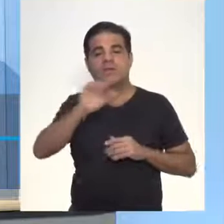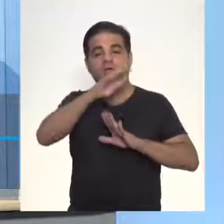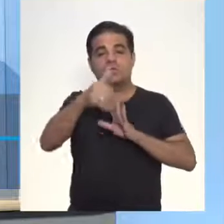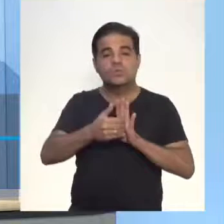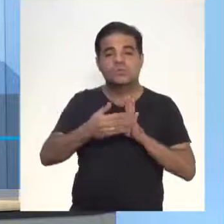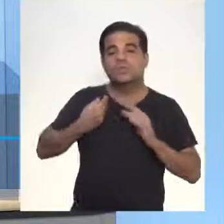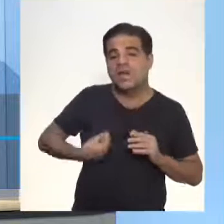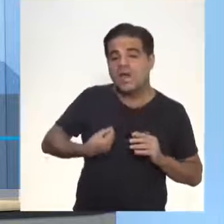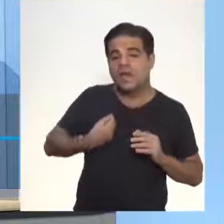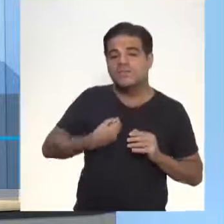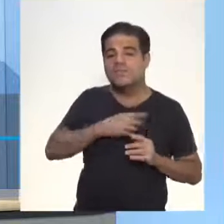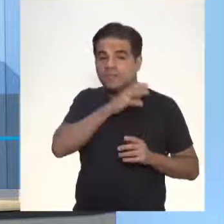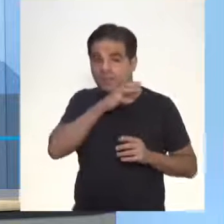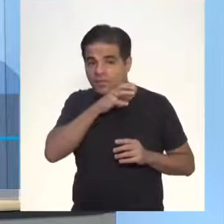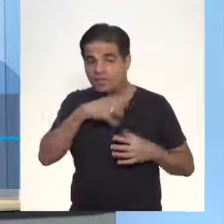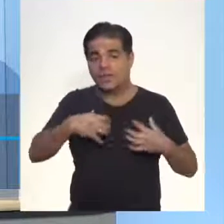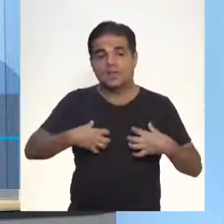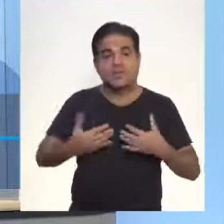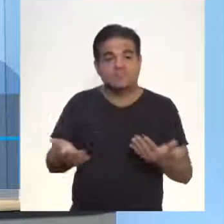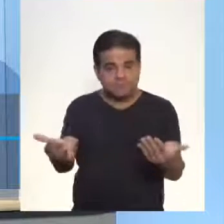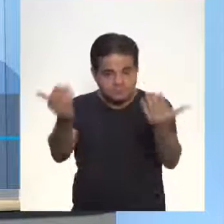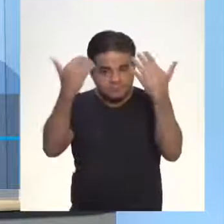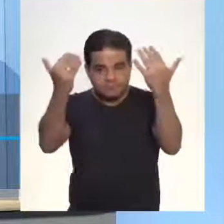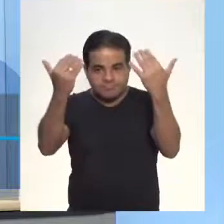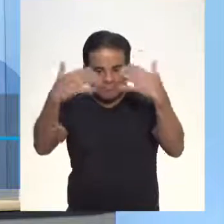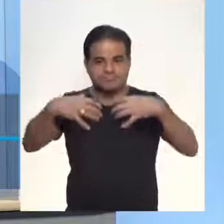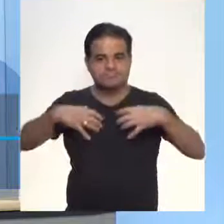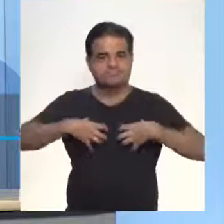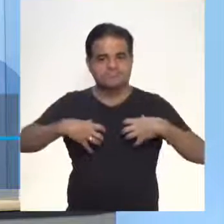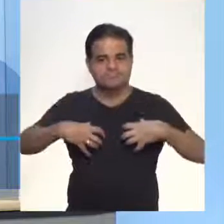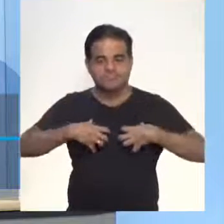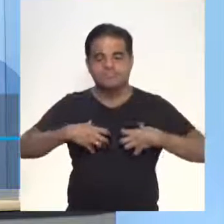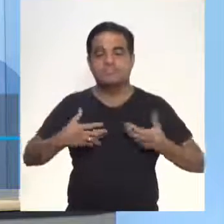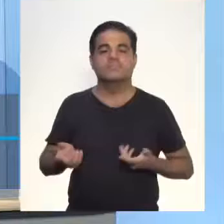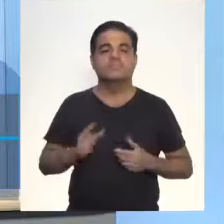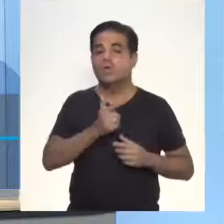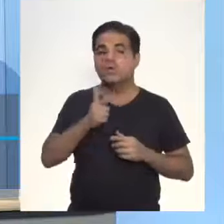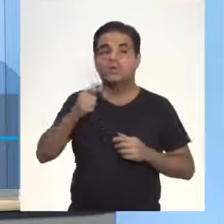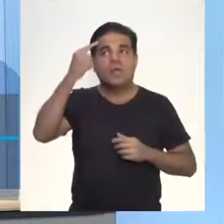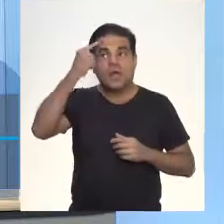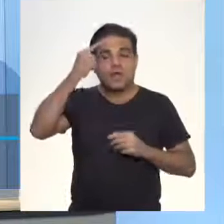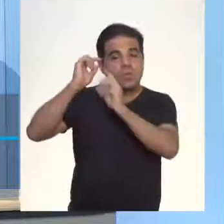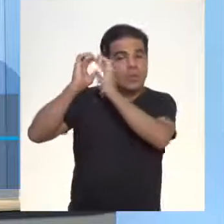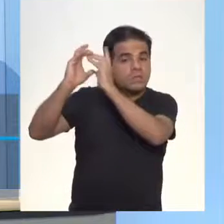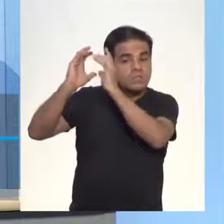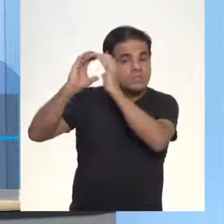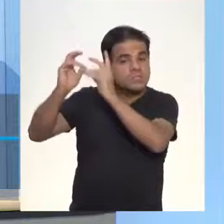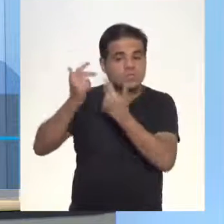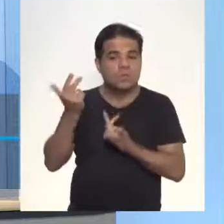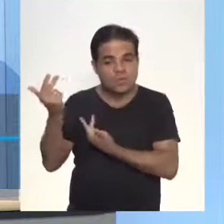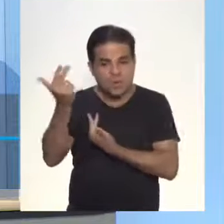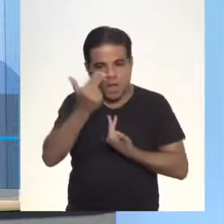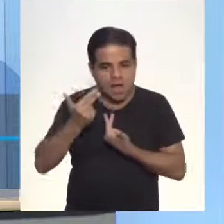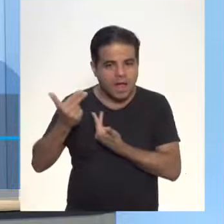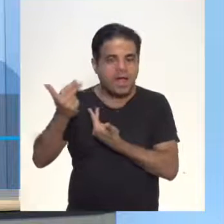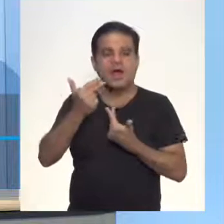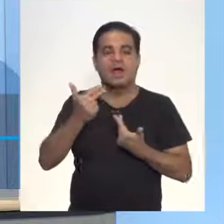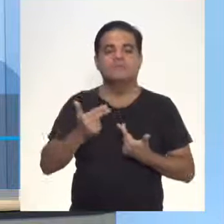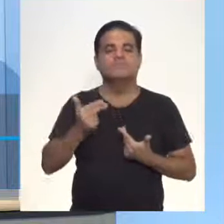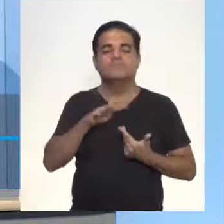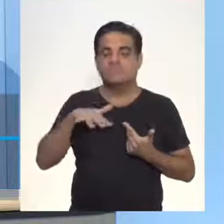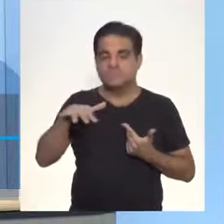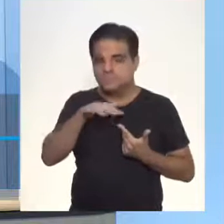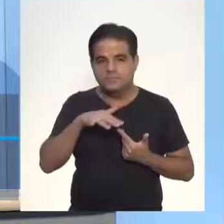tem vida e tudo que tem instinto, que é animal, né? né? Então, ele só não tem o raciocínio lógico, vamos assim dizer, não tem essa